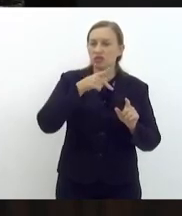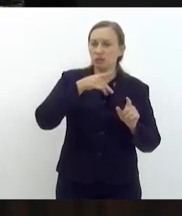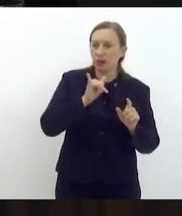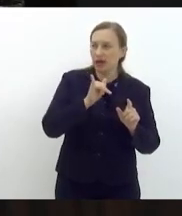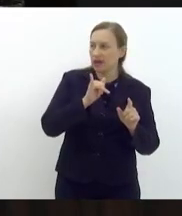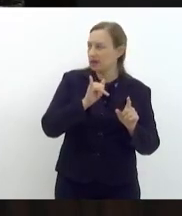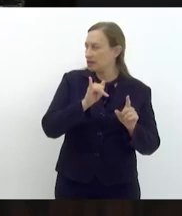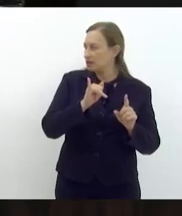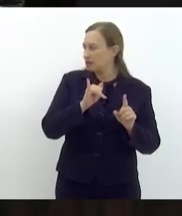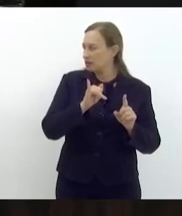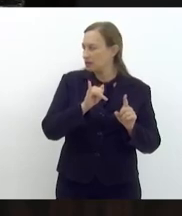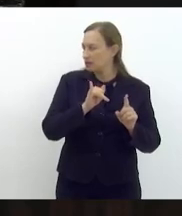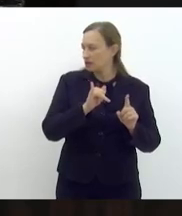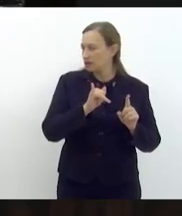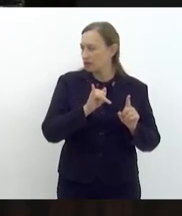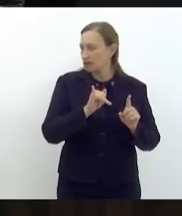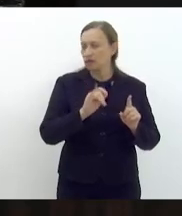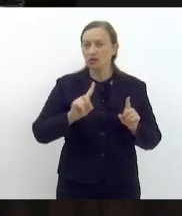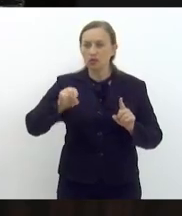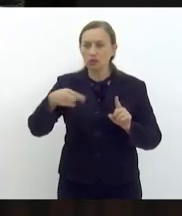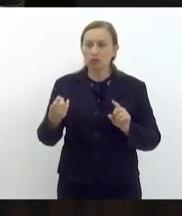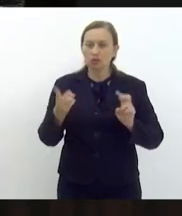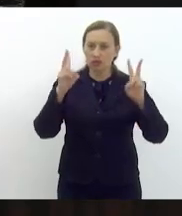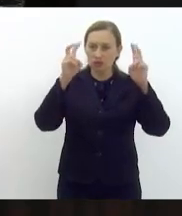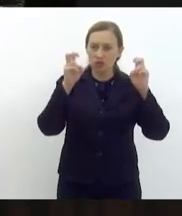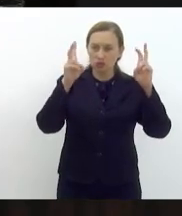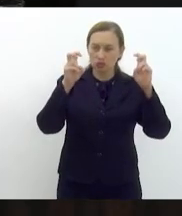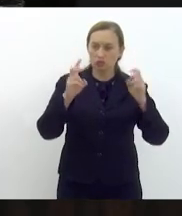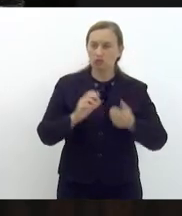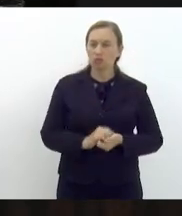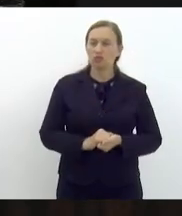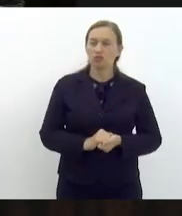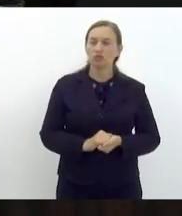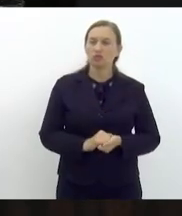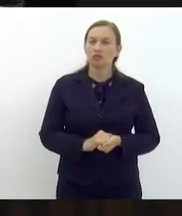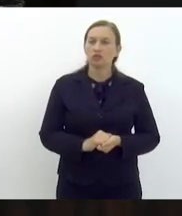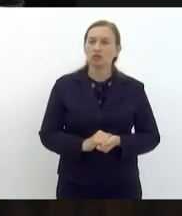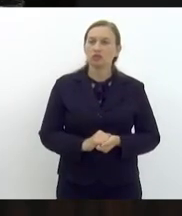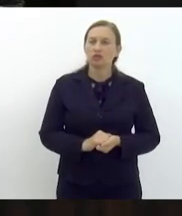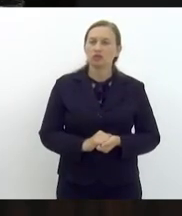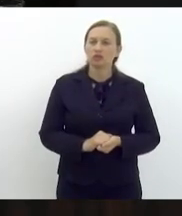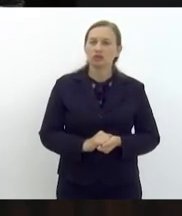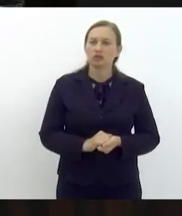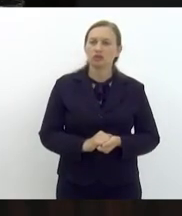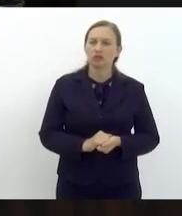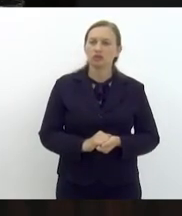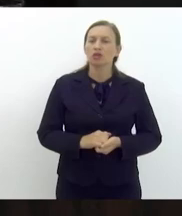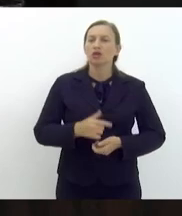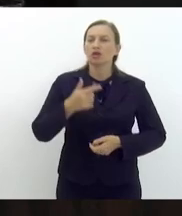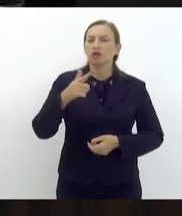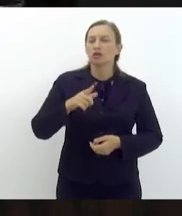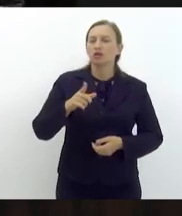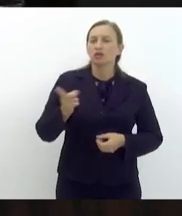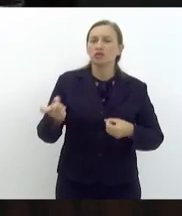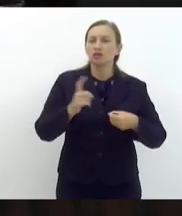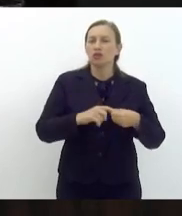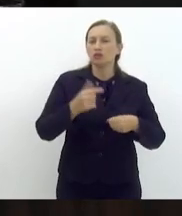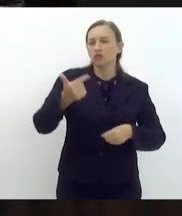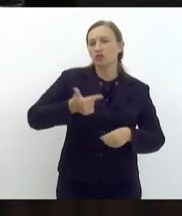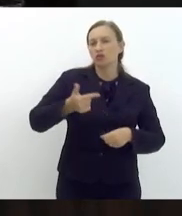parlamentar e dar outras providências. Retorna segundo dia para recebimento de emendas. Retorna segundo dia para